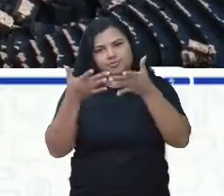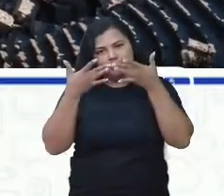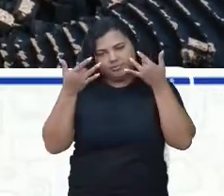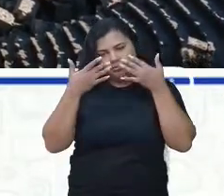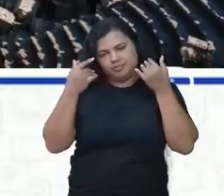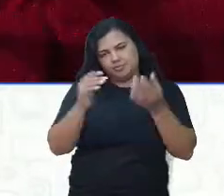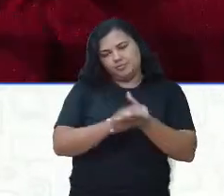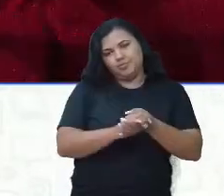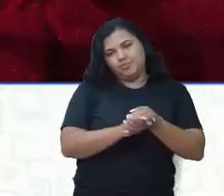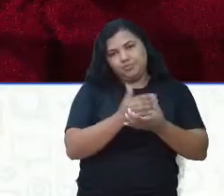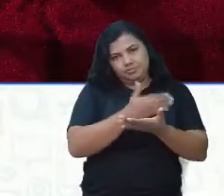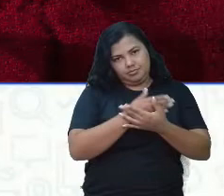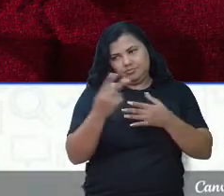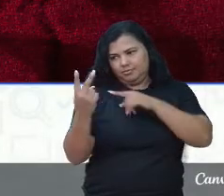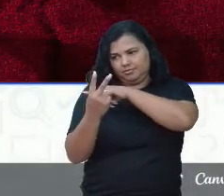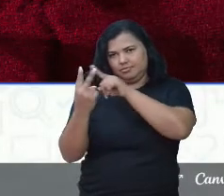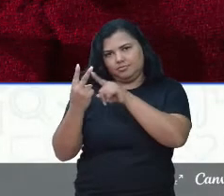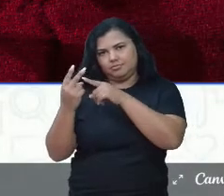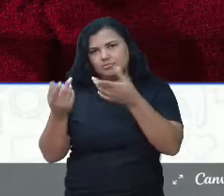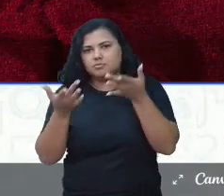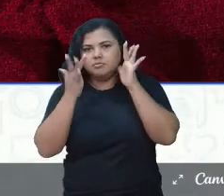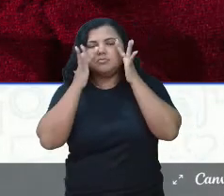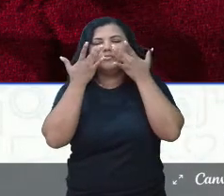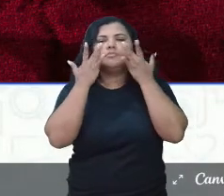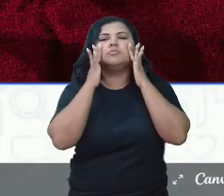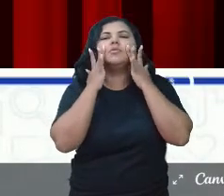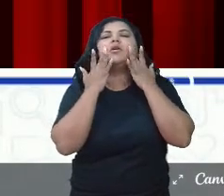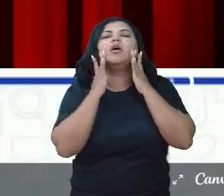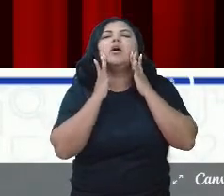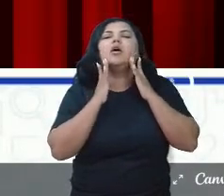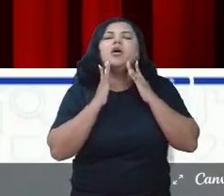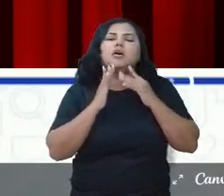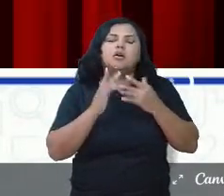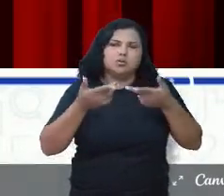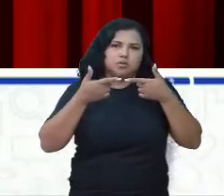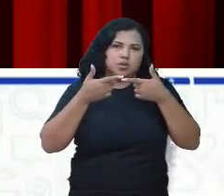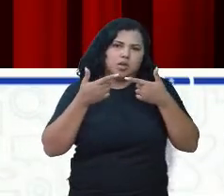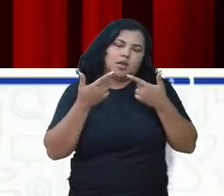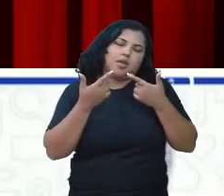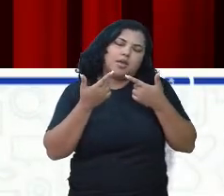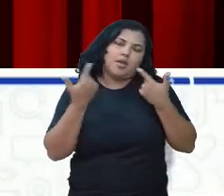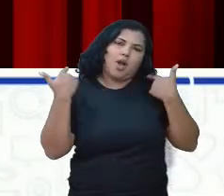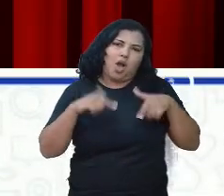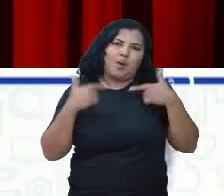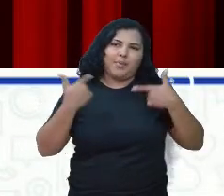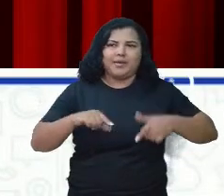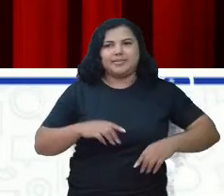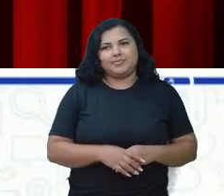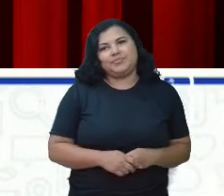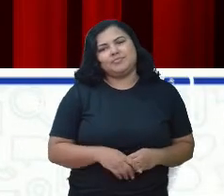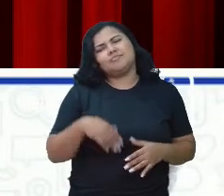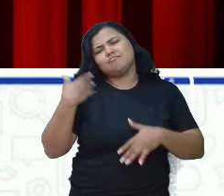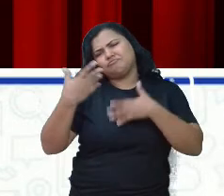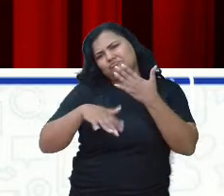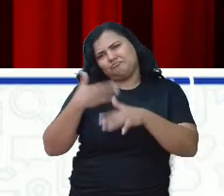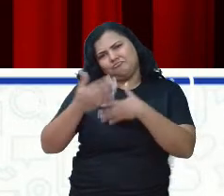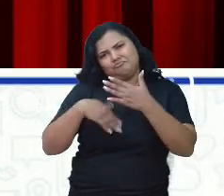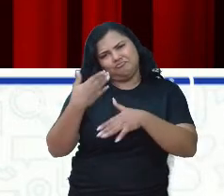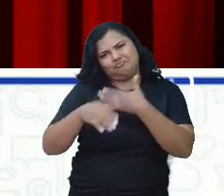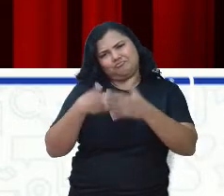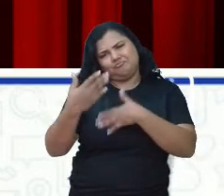a tragédia e a comédia. Ok? Vamos seguindo. E aí, passado mais